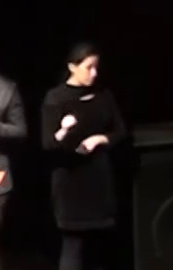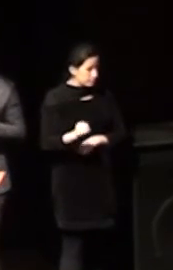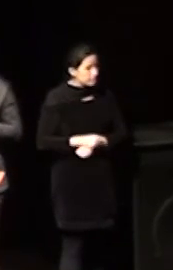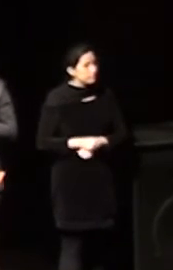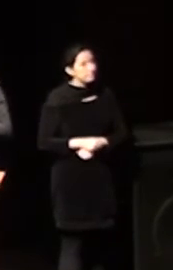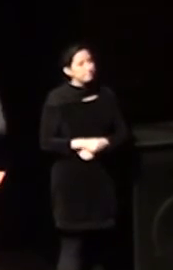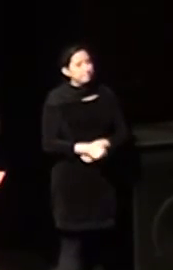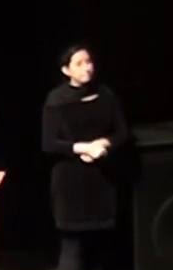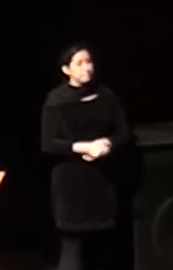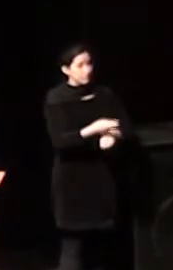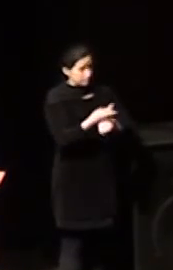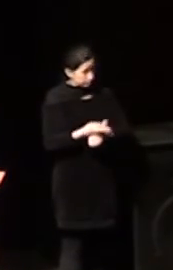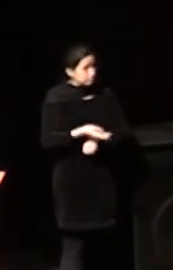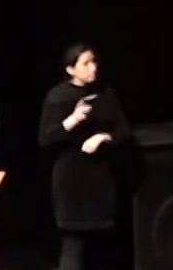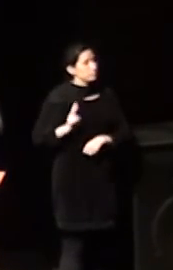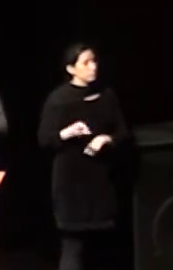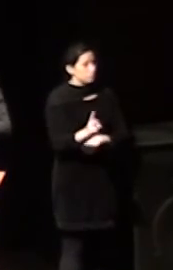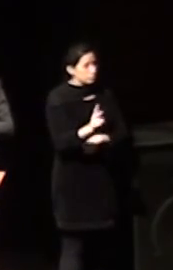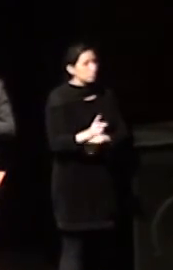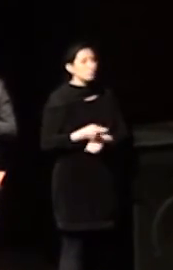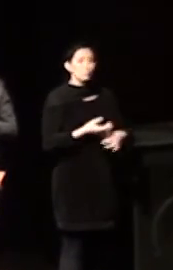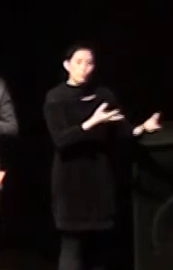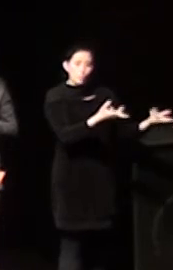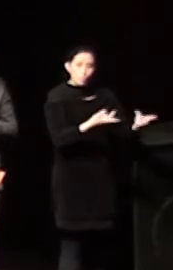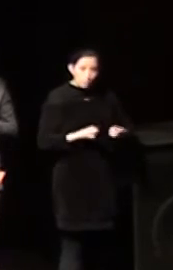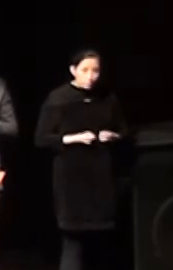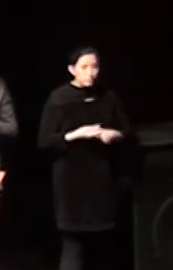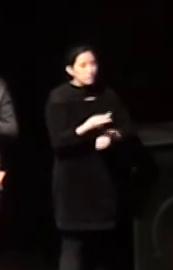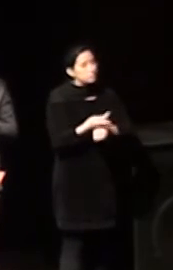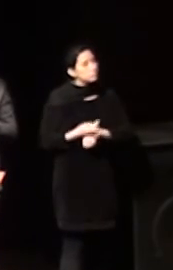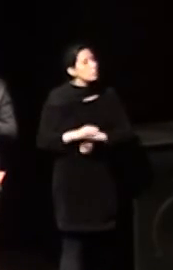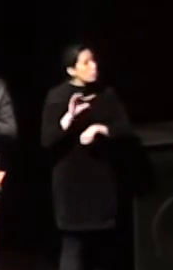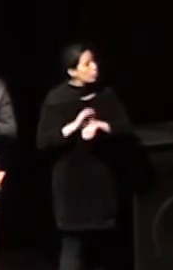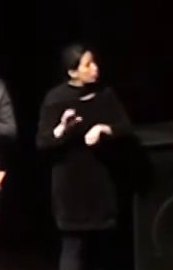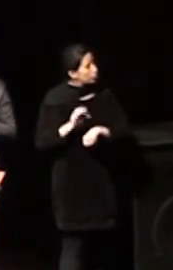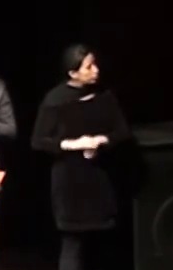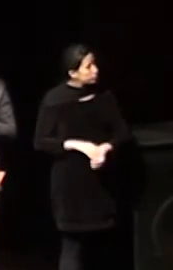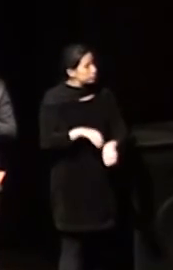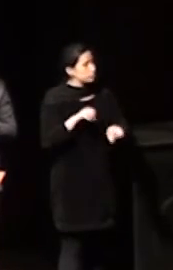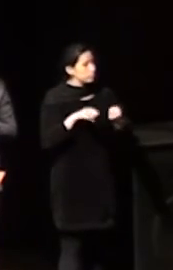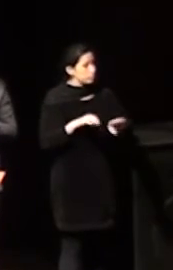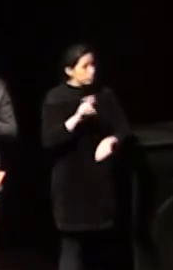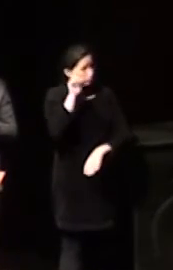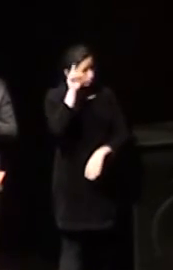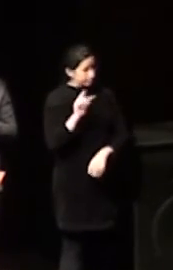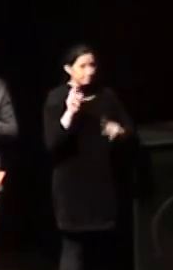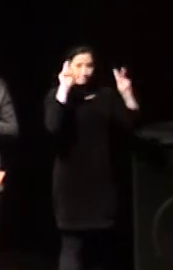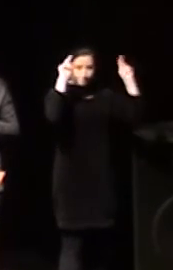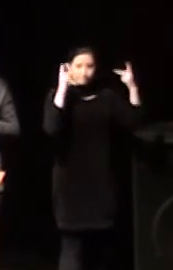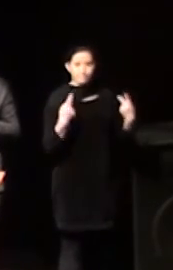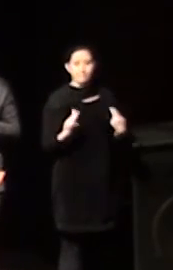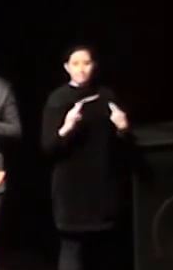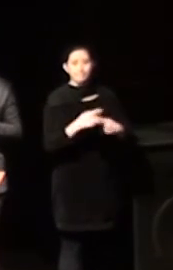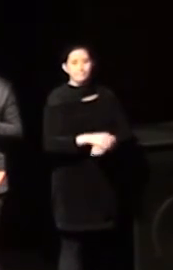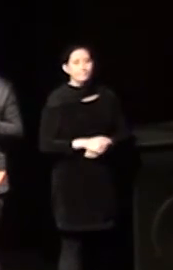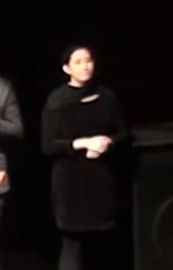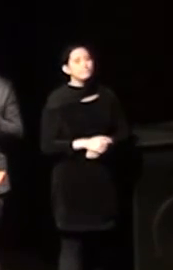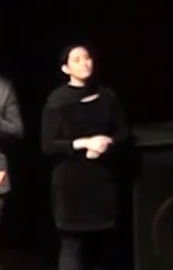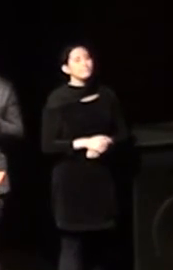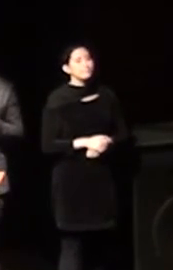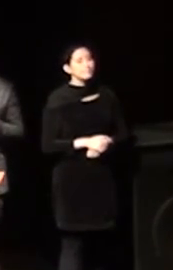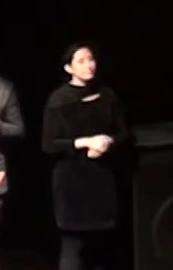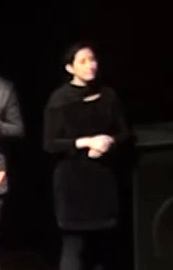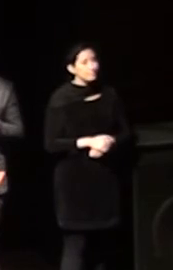Dando continuidade à premiação, chamarei agora os premiados do curso de Educação em Direitos Humanos. Peço assim então